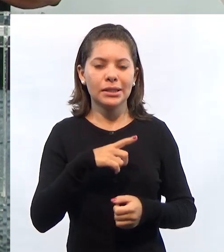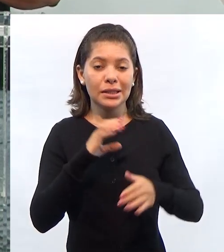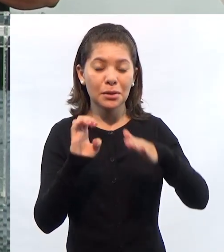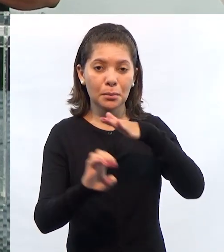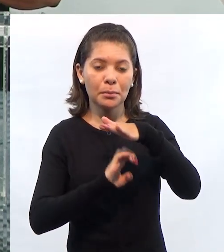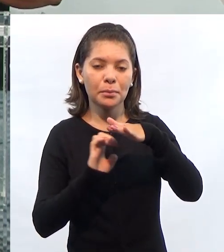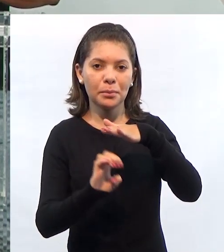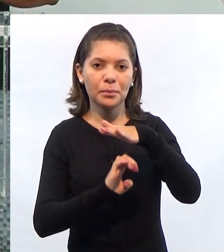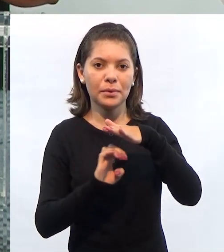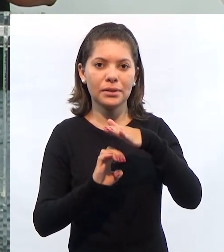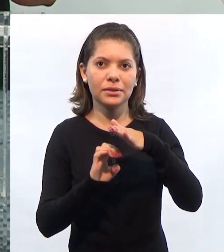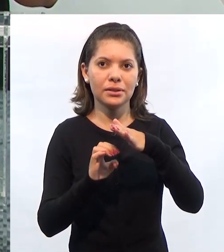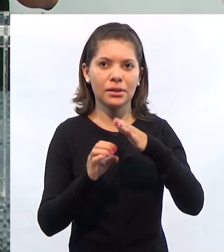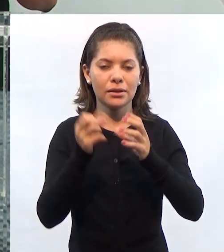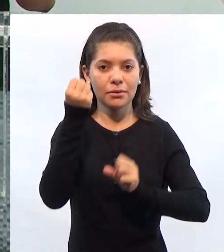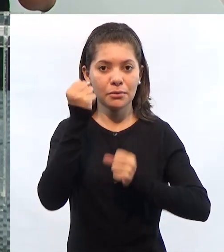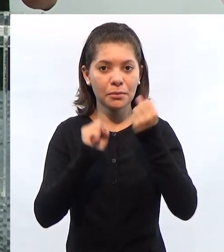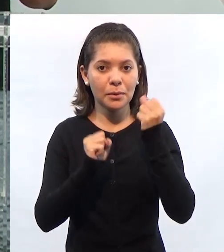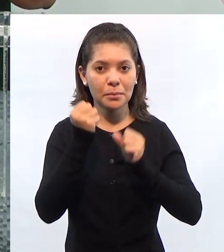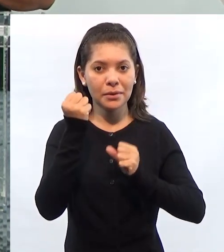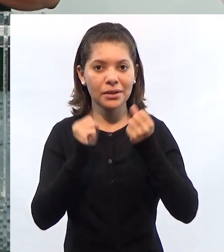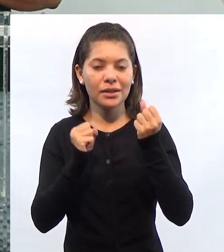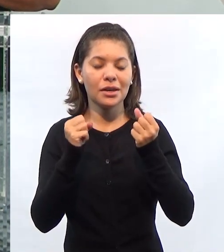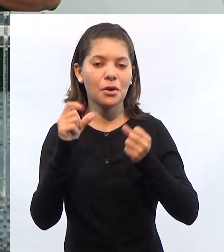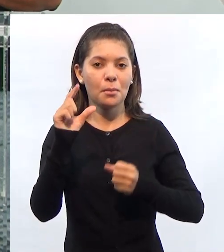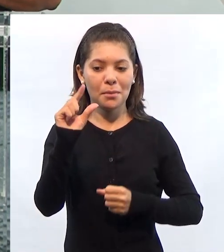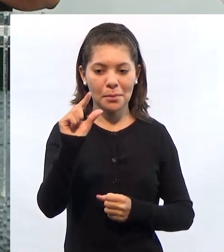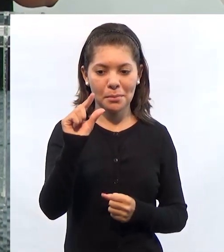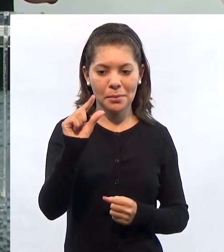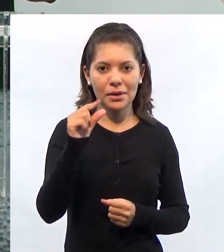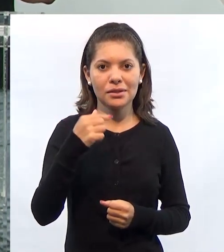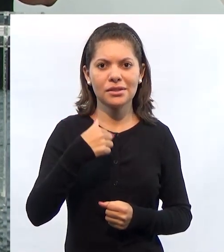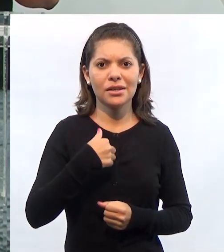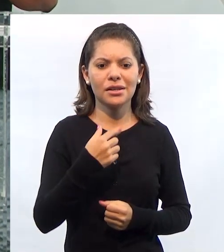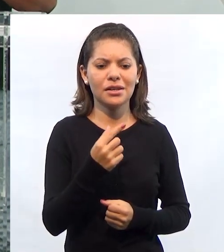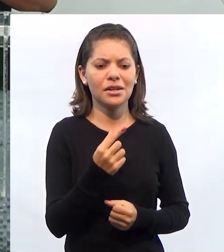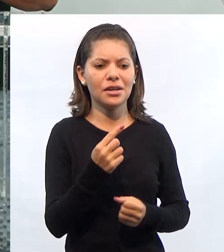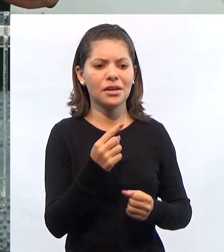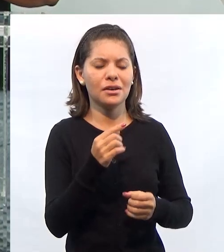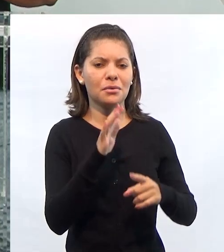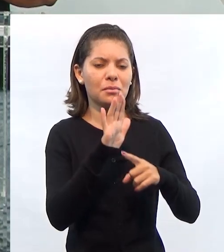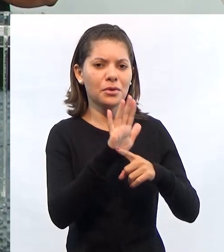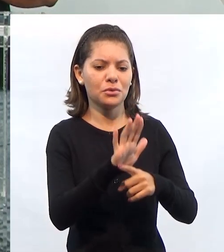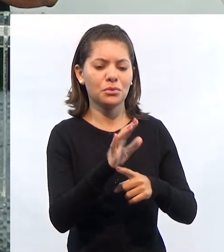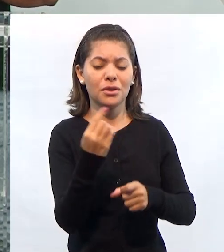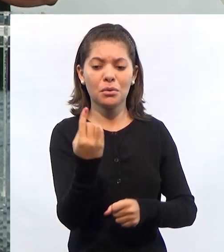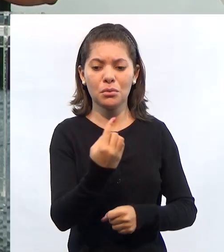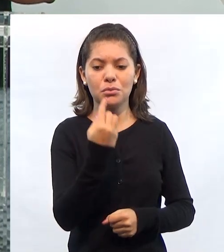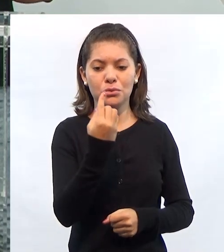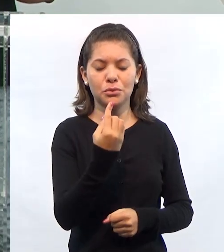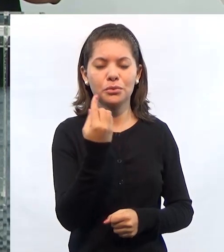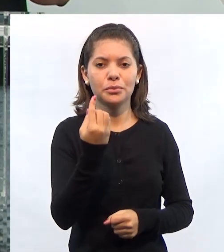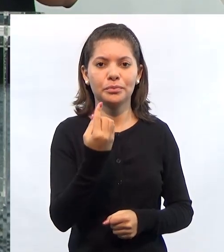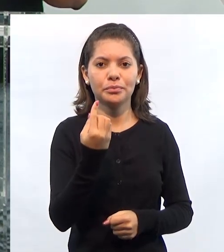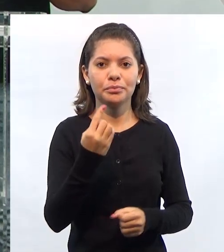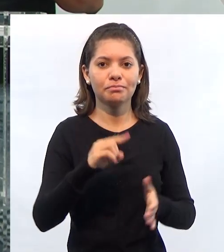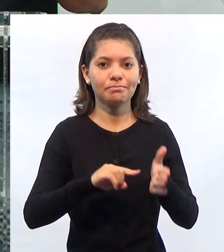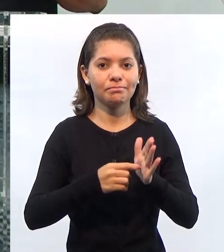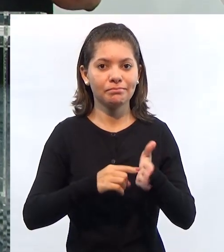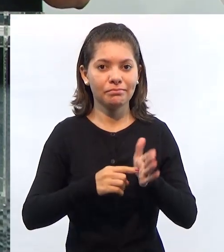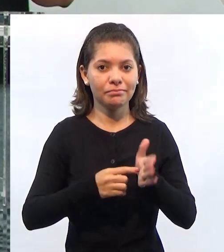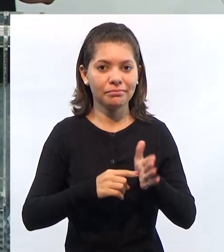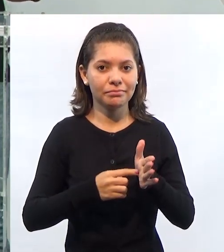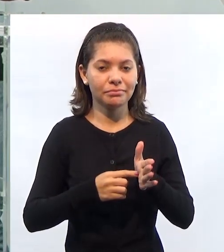que fabrique uma peça e eu tenho um fornecedor único de parafusos. Esse